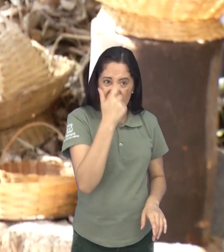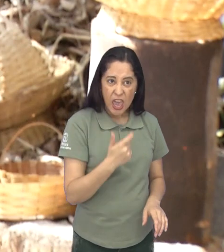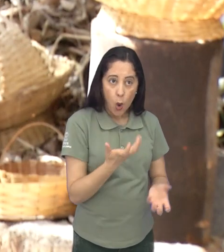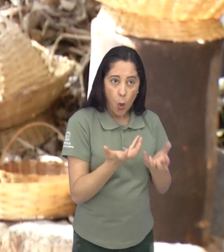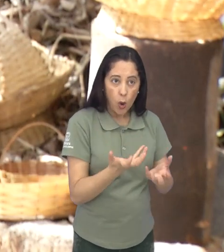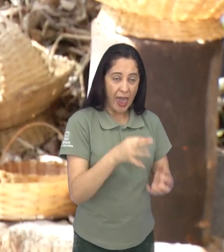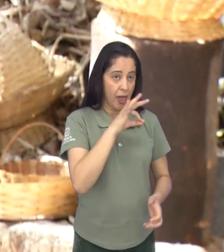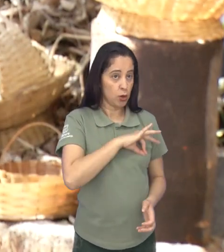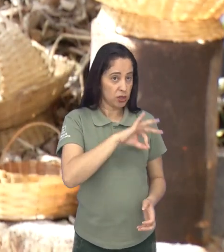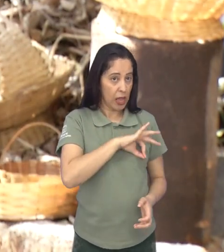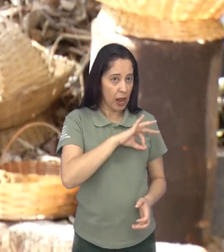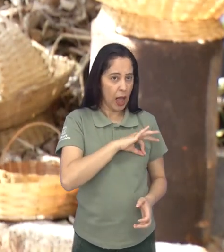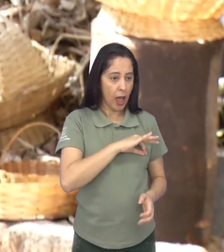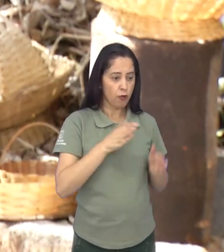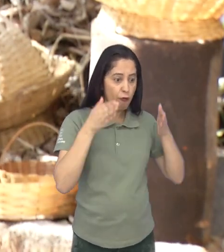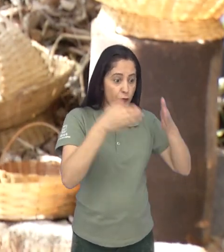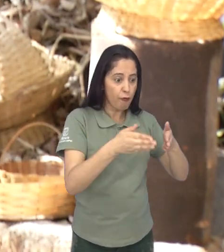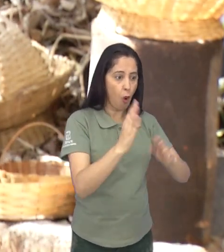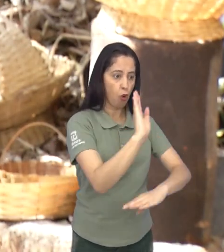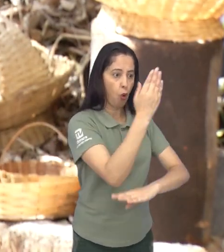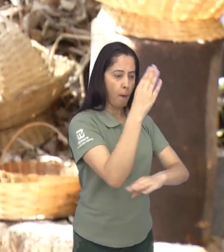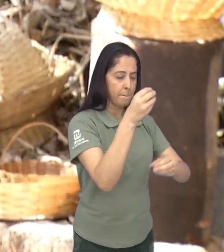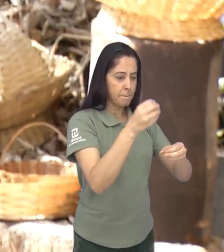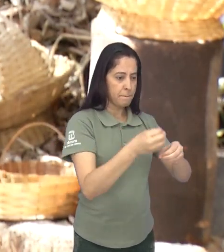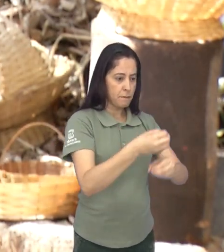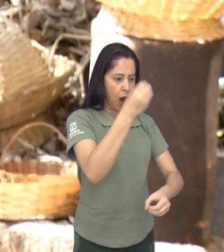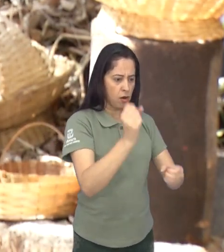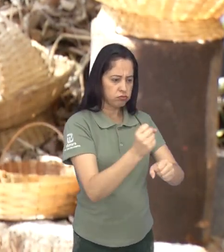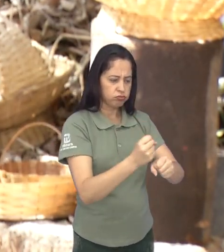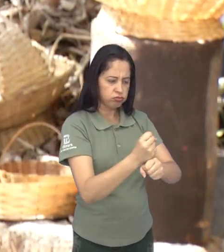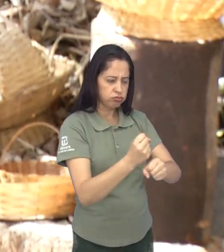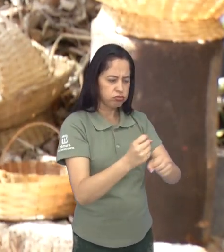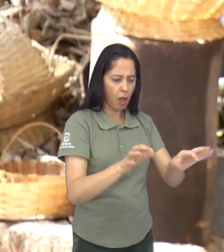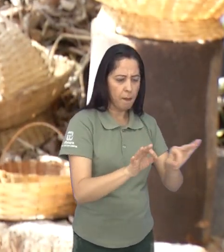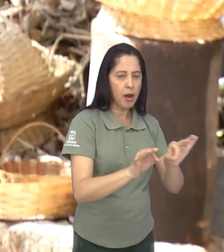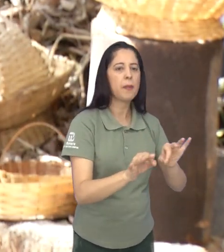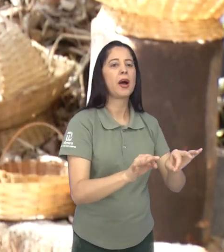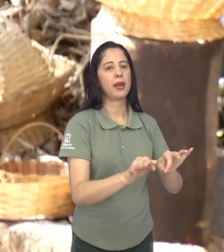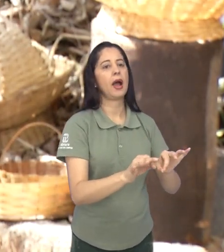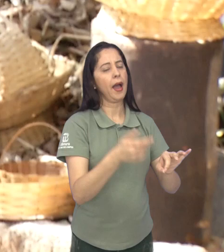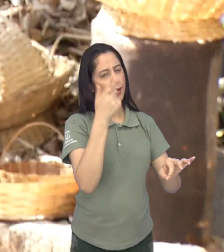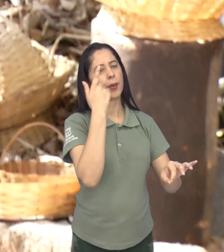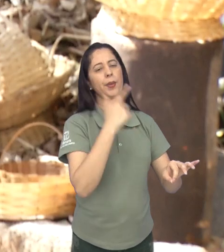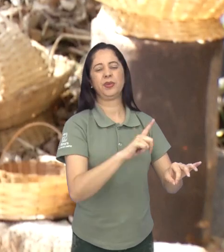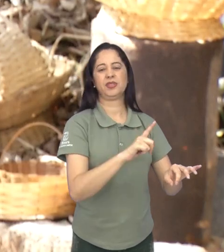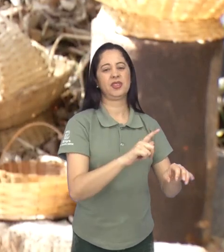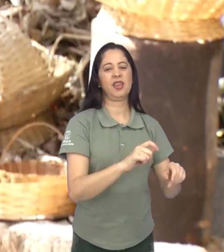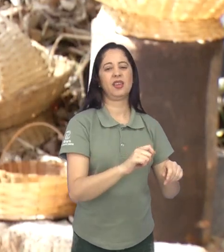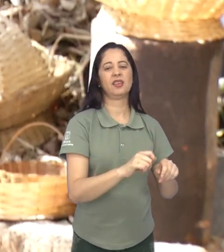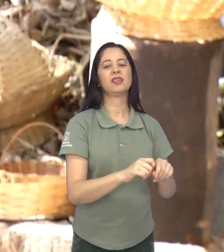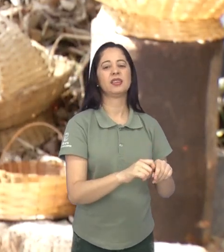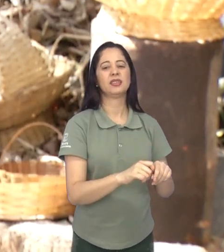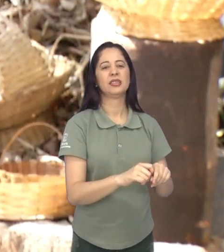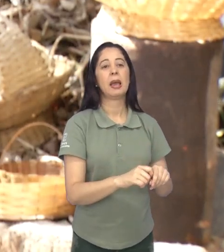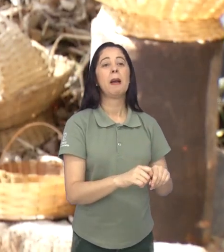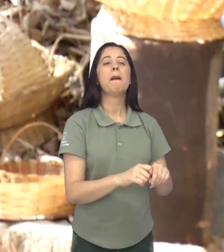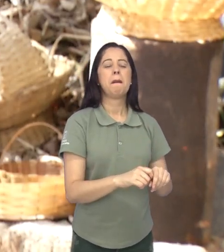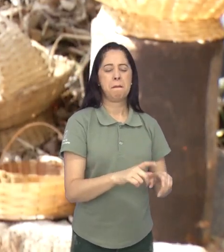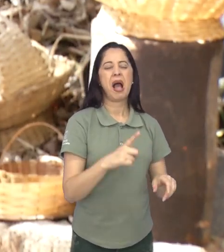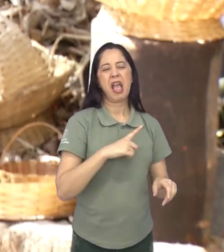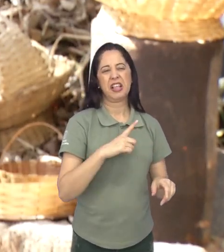com bambu, eu teria resposta, eu teria uma boa devolutiva, porque não são